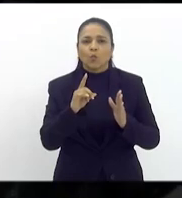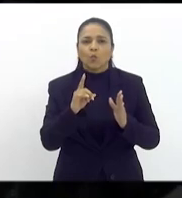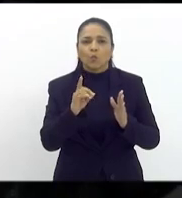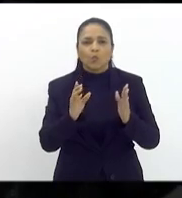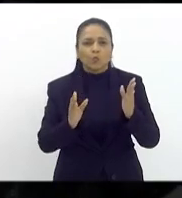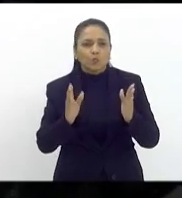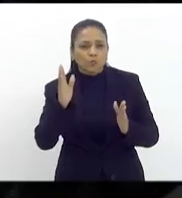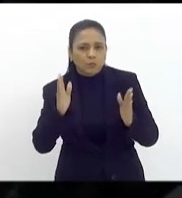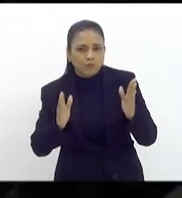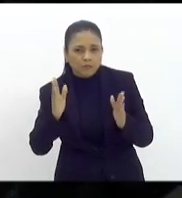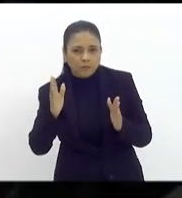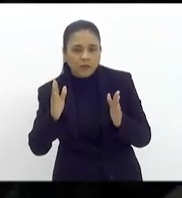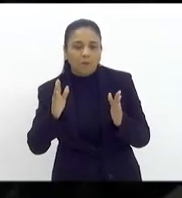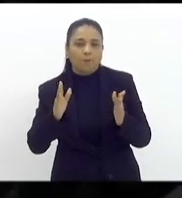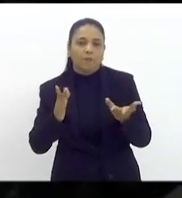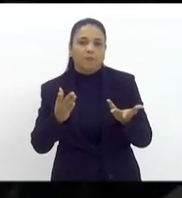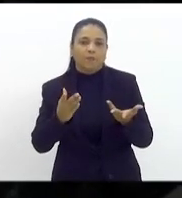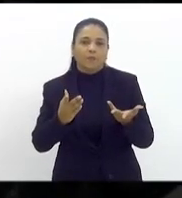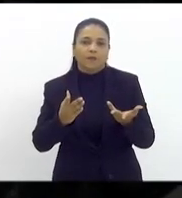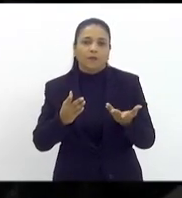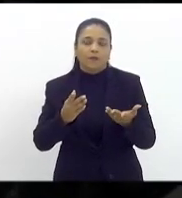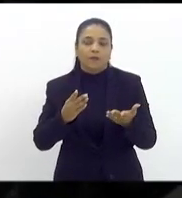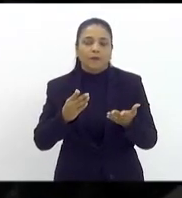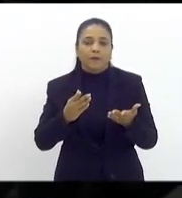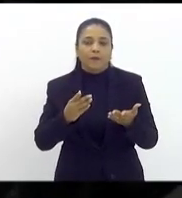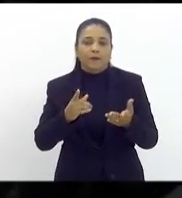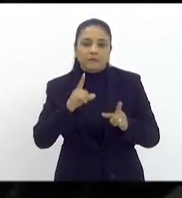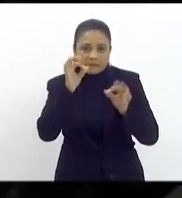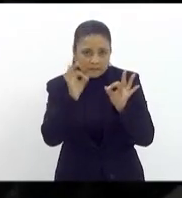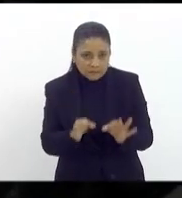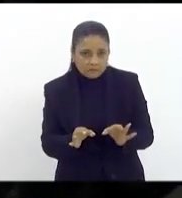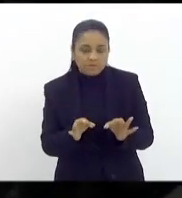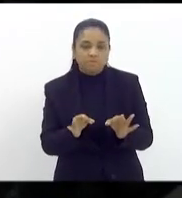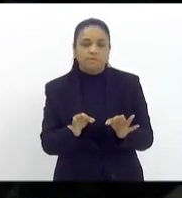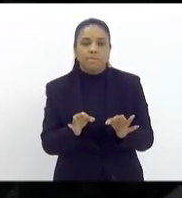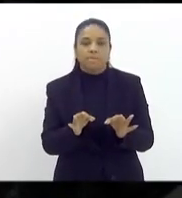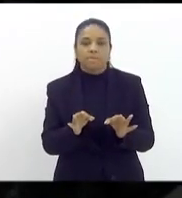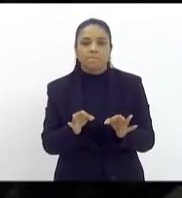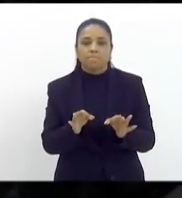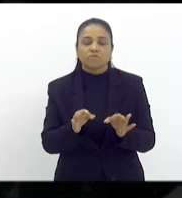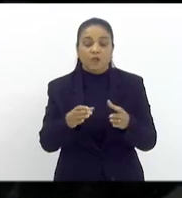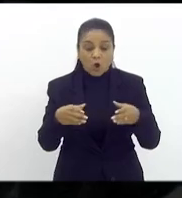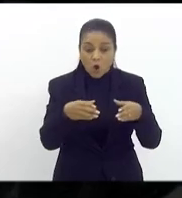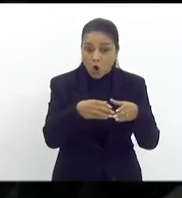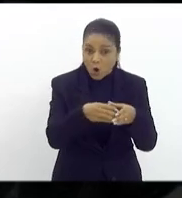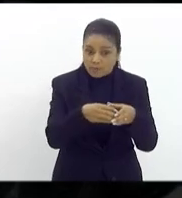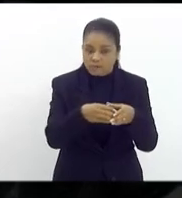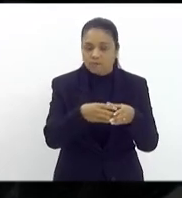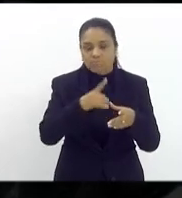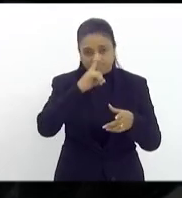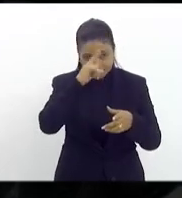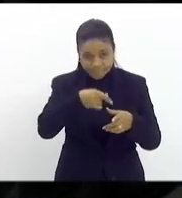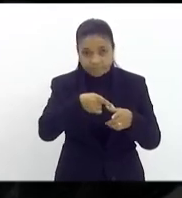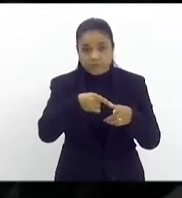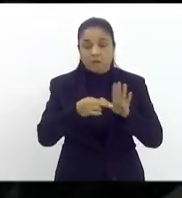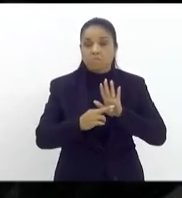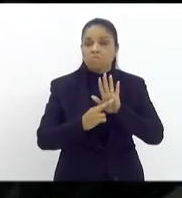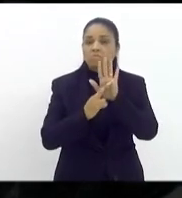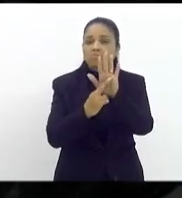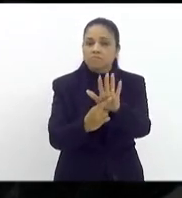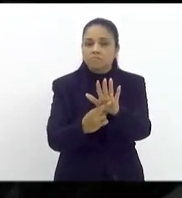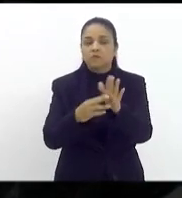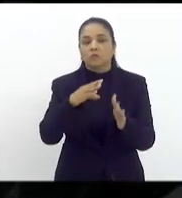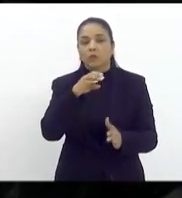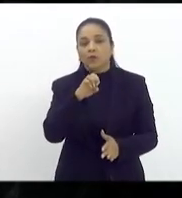determinado e necessário por essa presidência, por essa comissão, fazer uma apresentação do ECAD bem breve para a